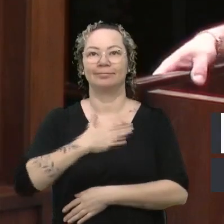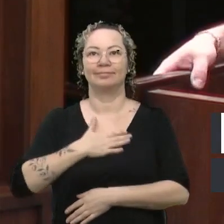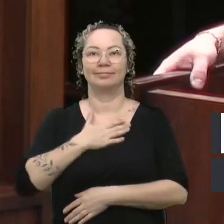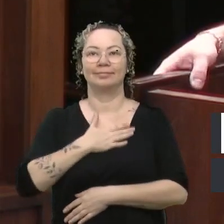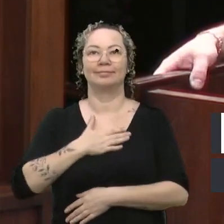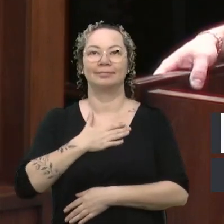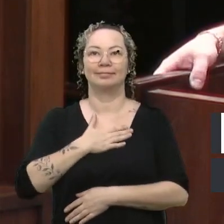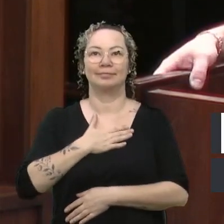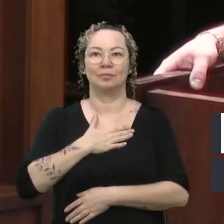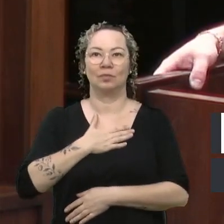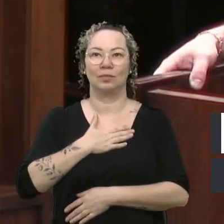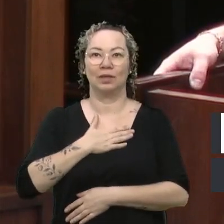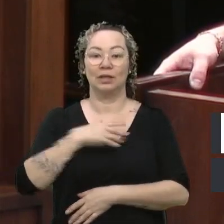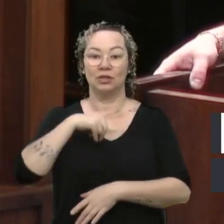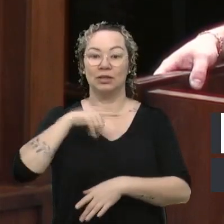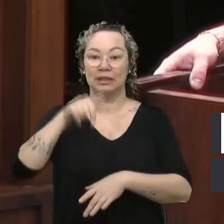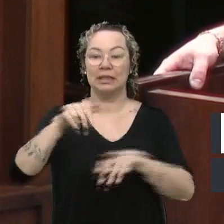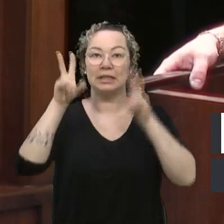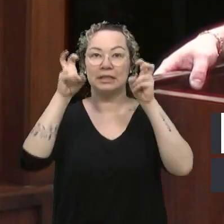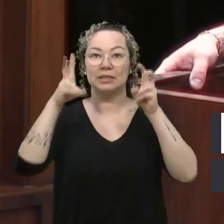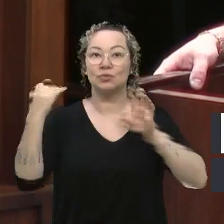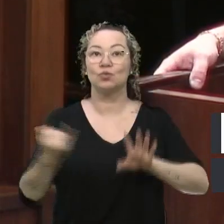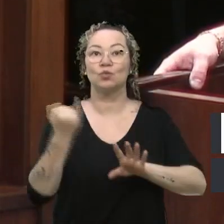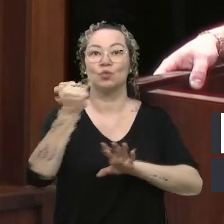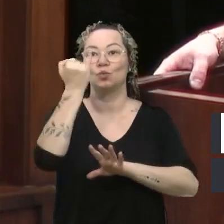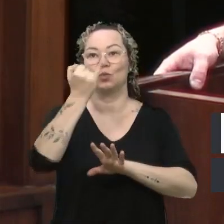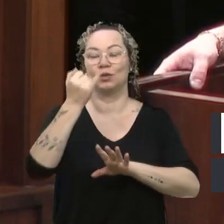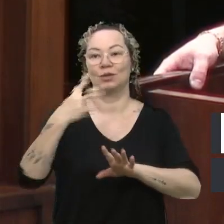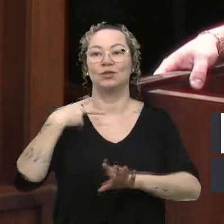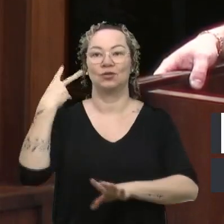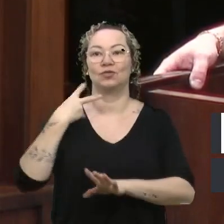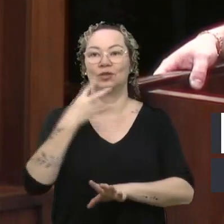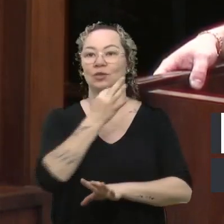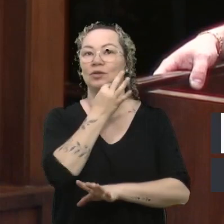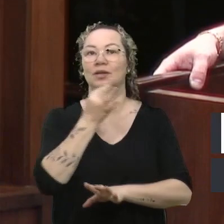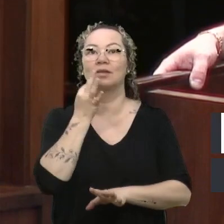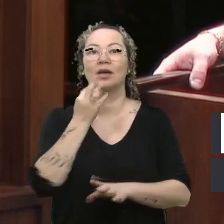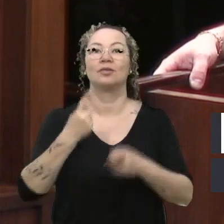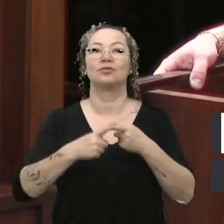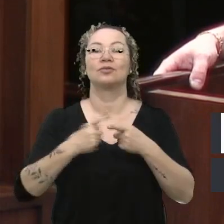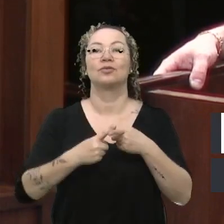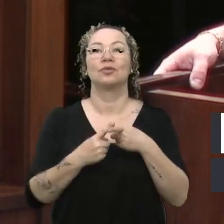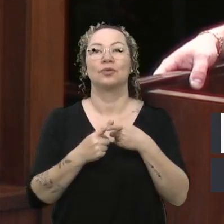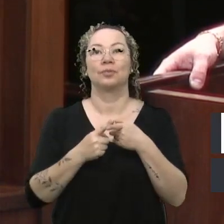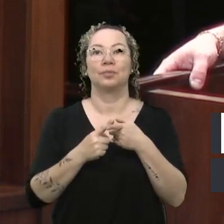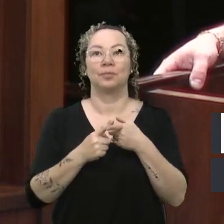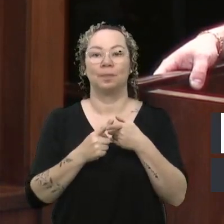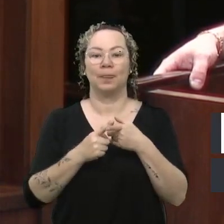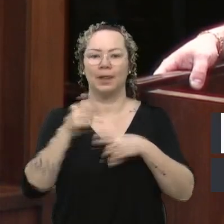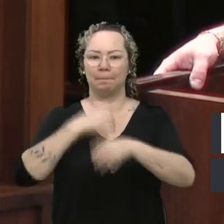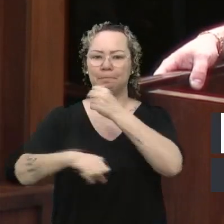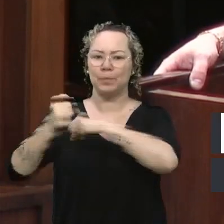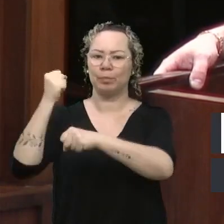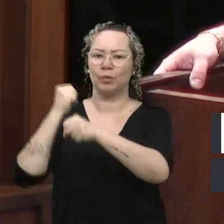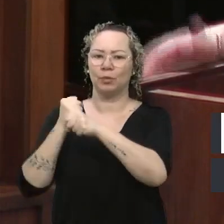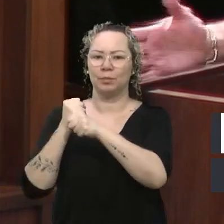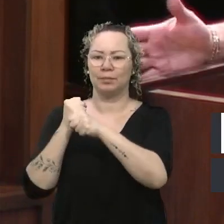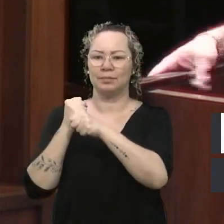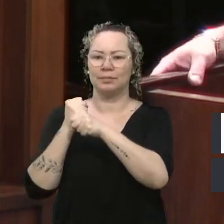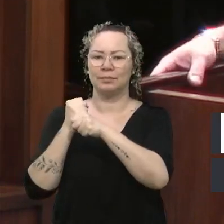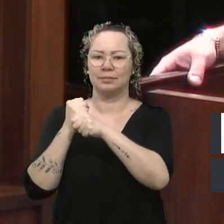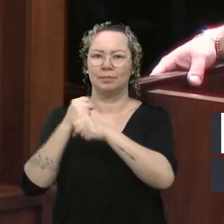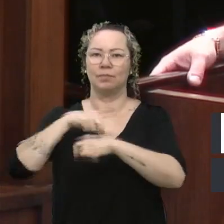estarmos com essa pauta tão importante, vereadora Tati, tão importante, que o ano passado tive